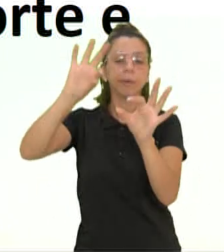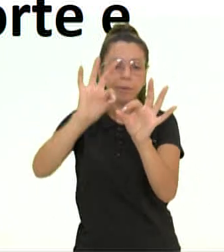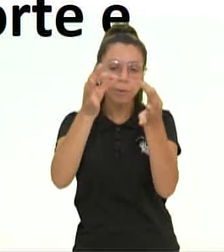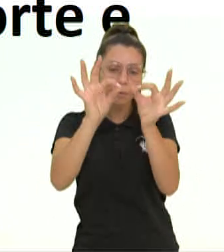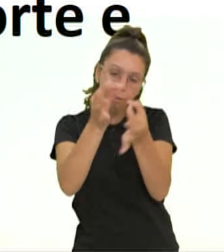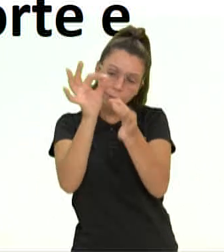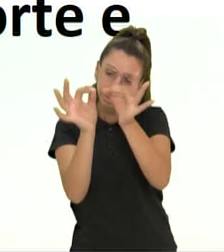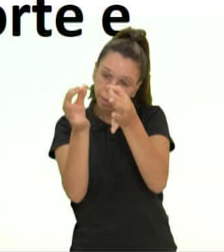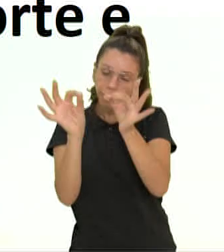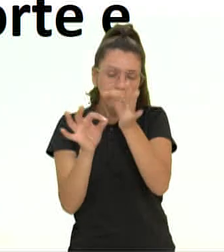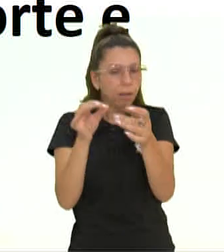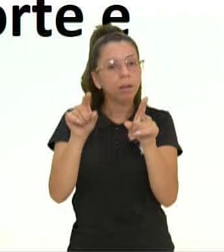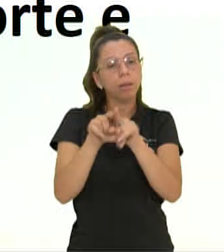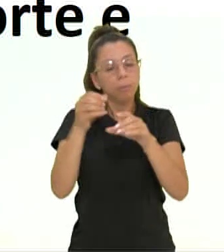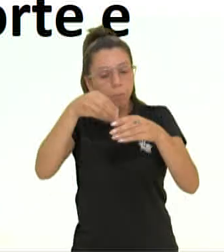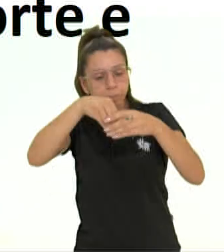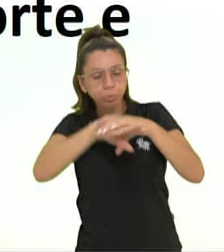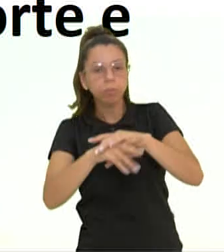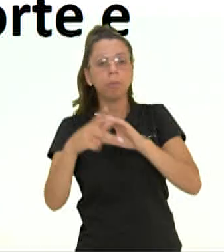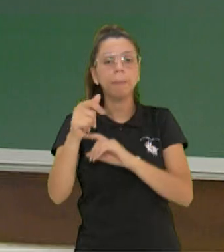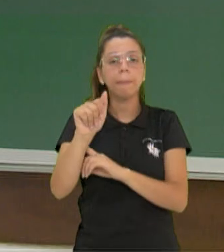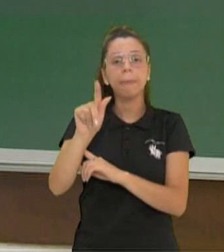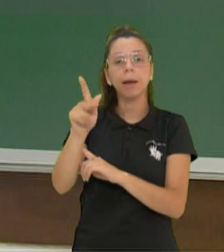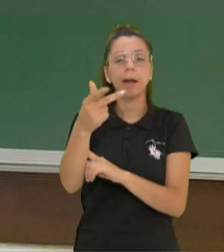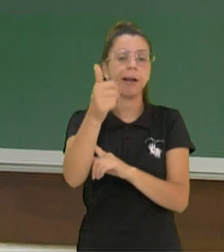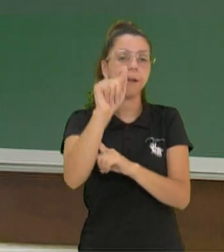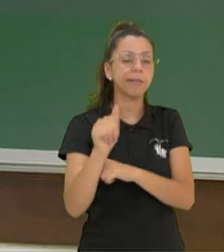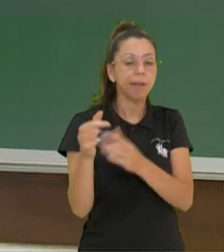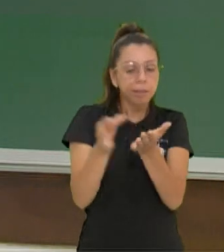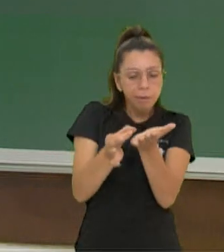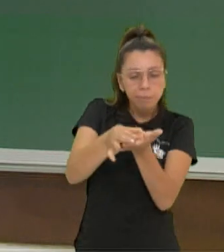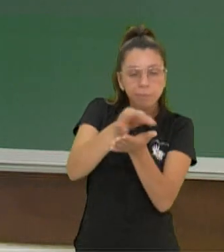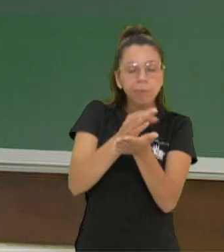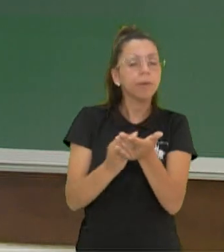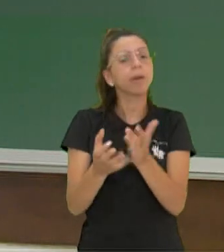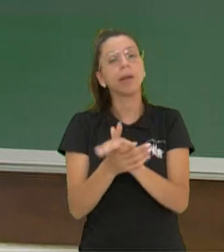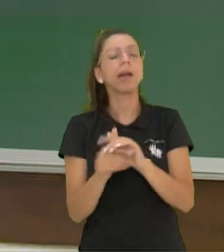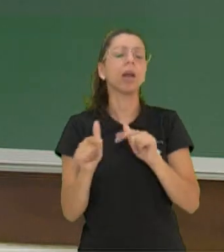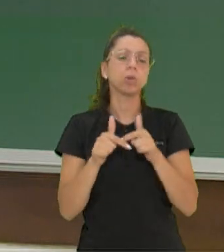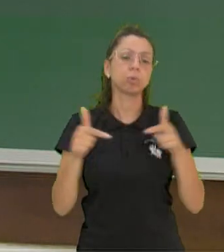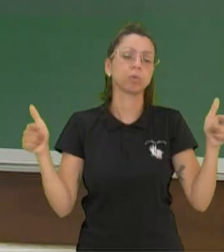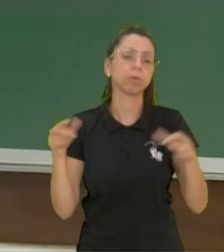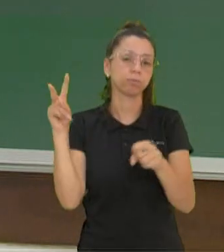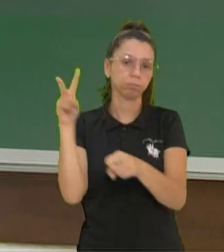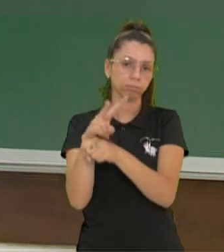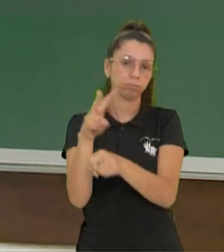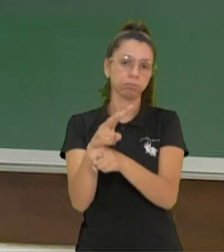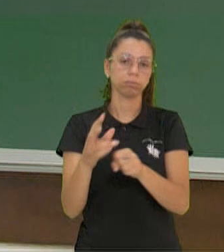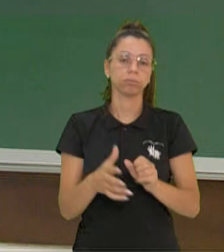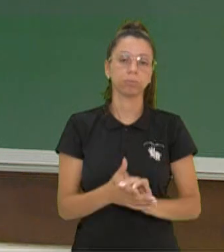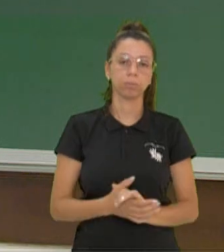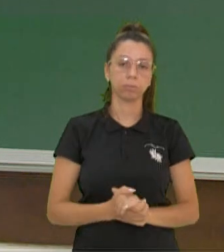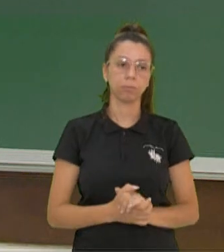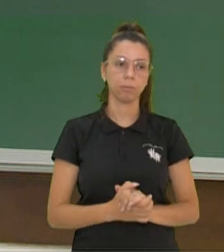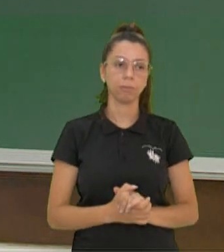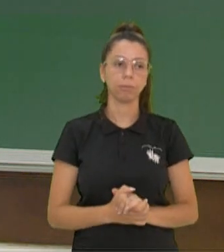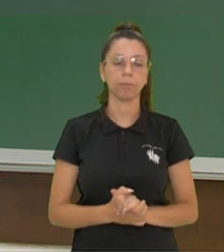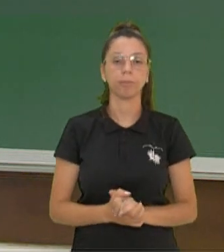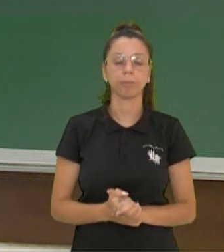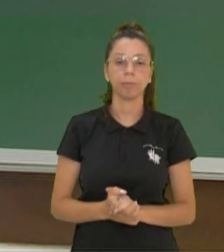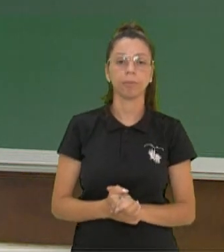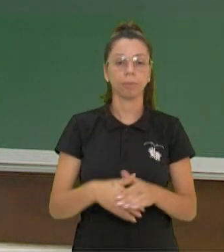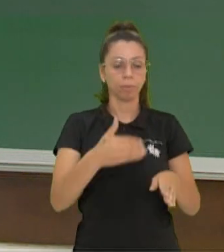com sementes. Isso são patuás, né, como se fossem amuletos de sorte e proteção. Então, na parede